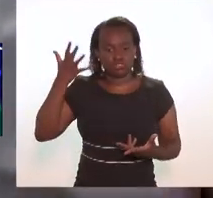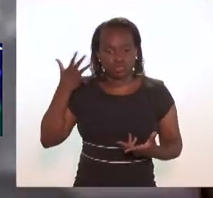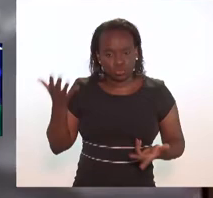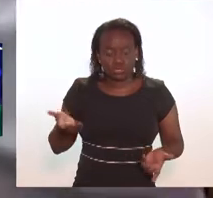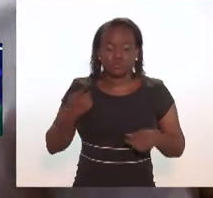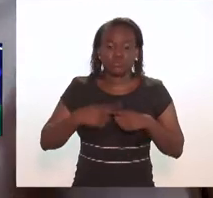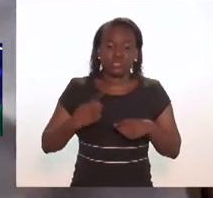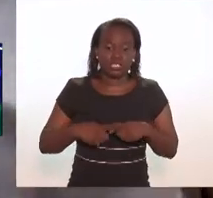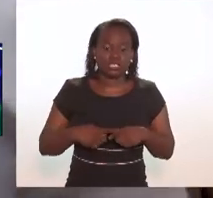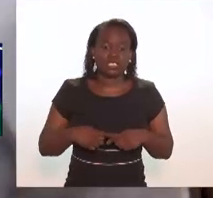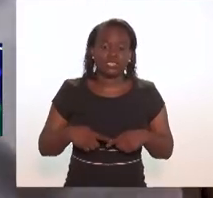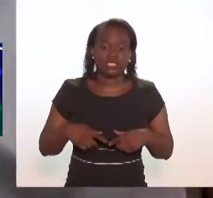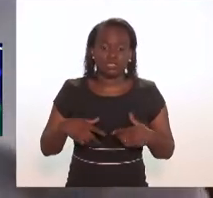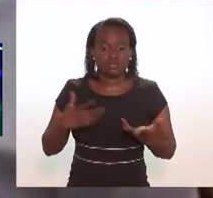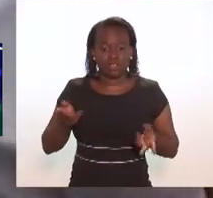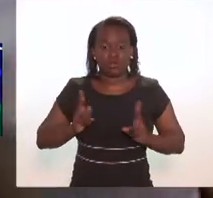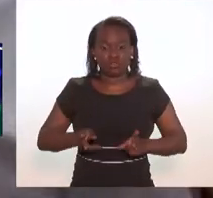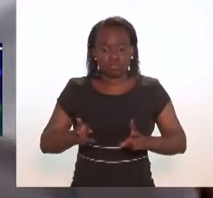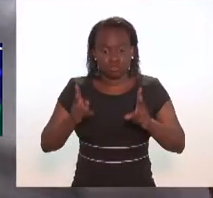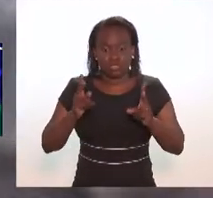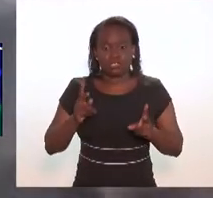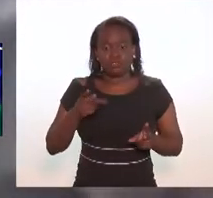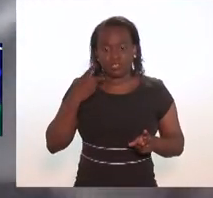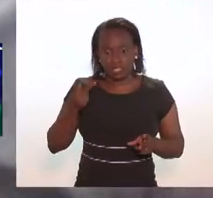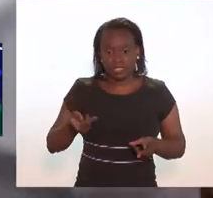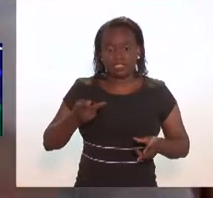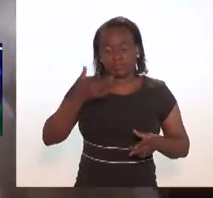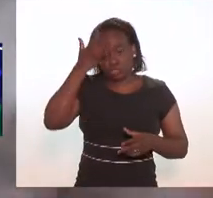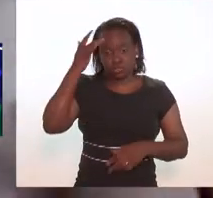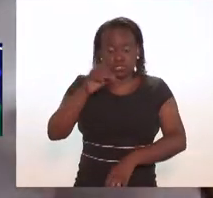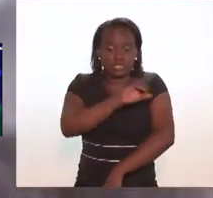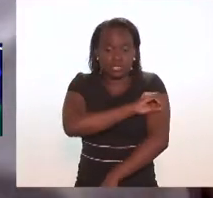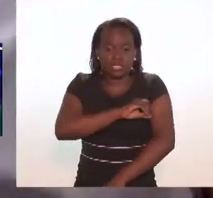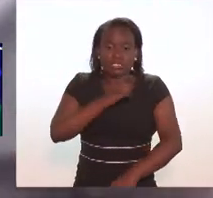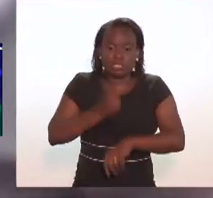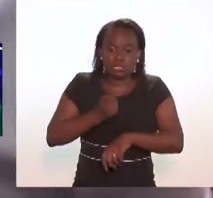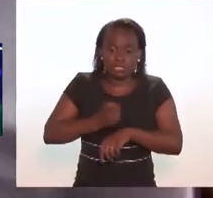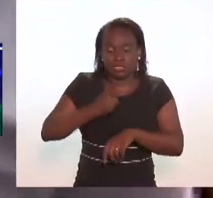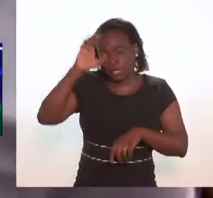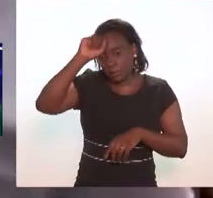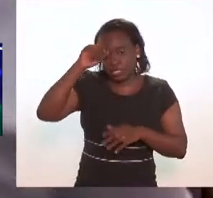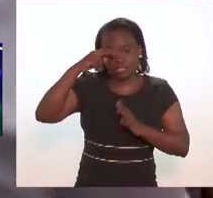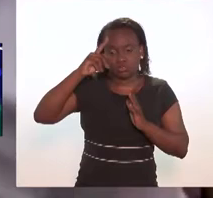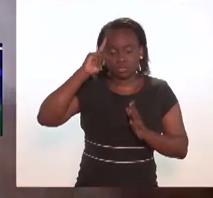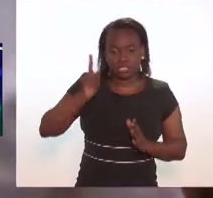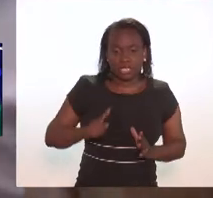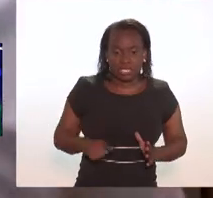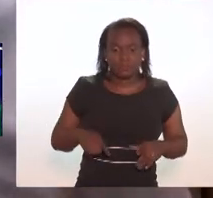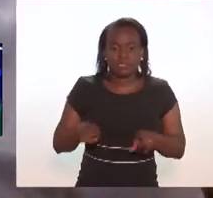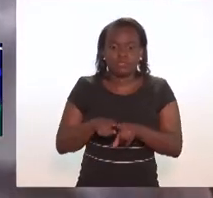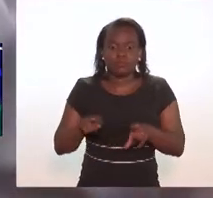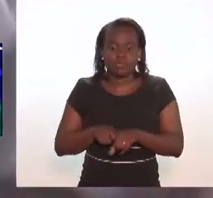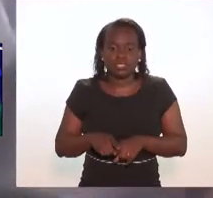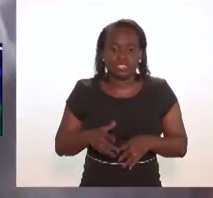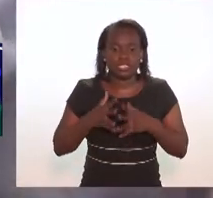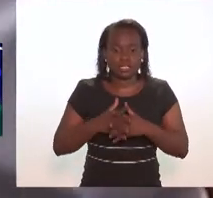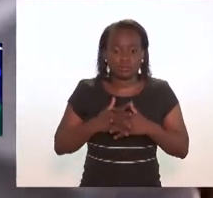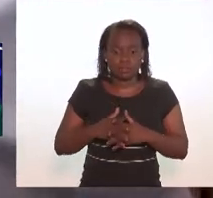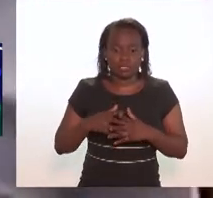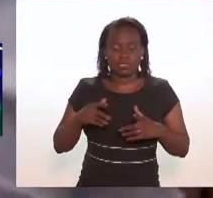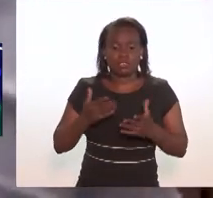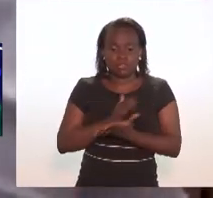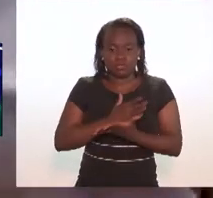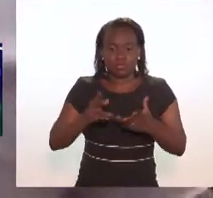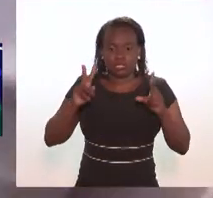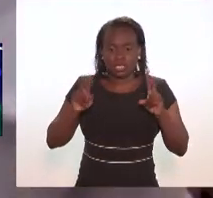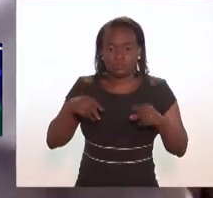Caso contrário, a gente vai continuar formando analfabetos funcionais e criando, por exemplo, a coisa mais bizarra que eu ouvi nos últimos tempos, que